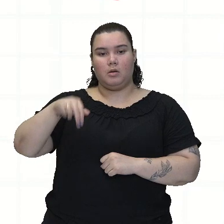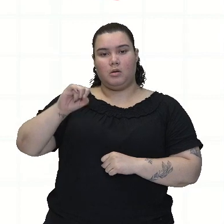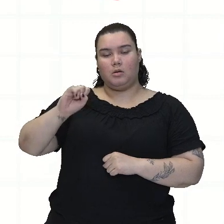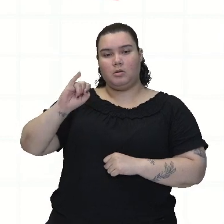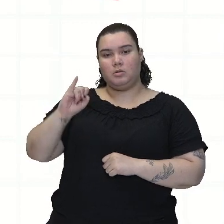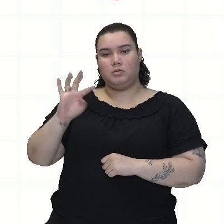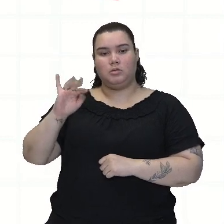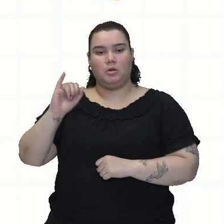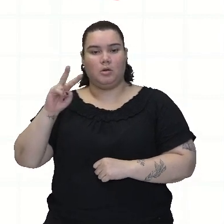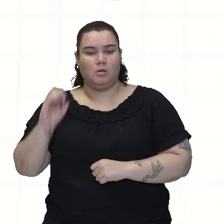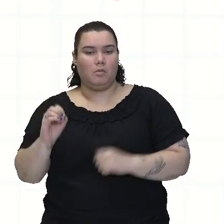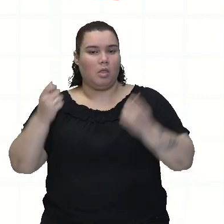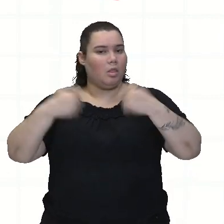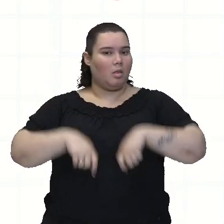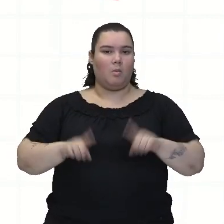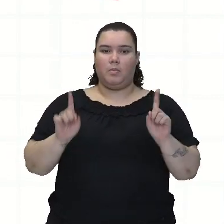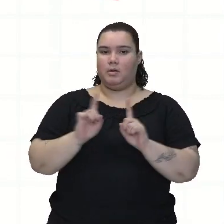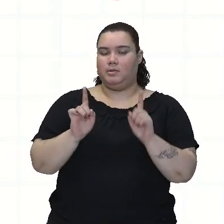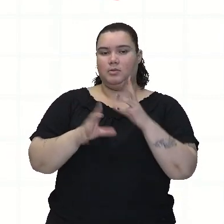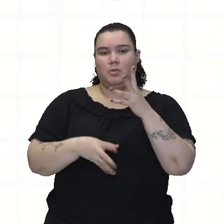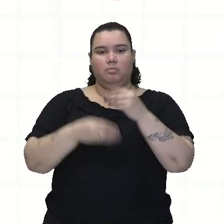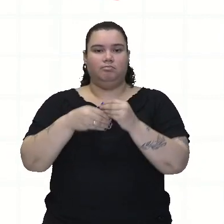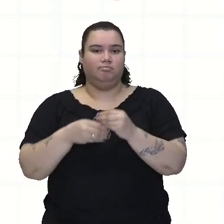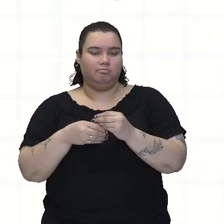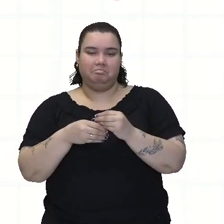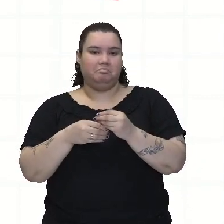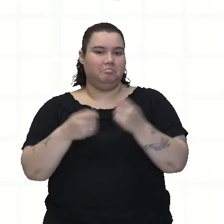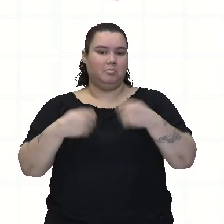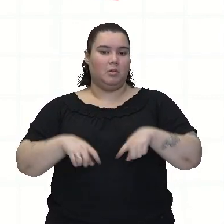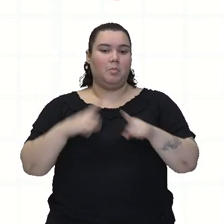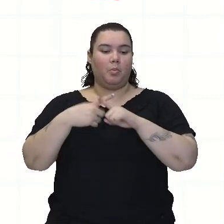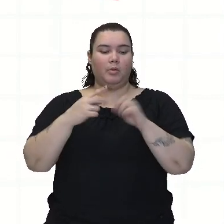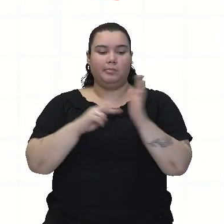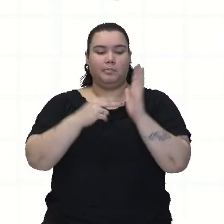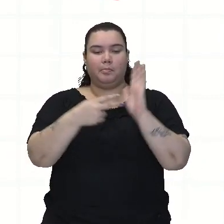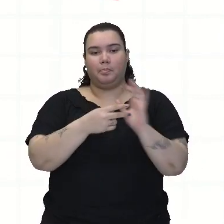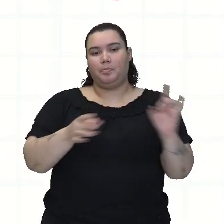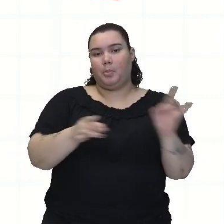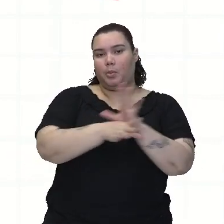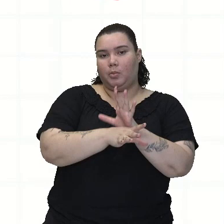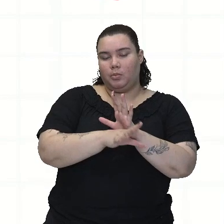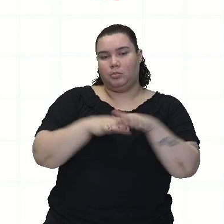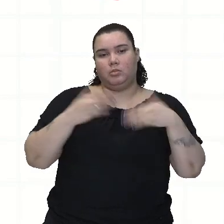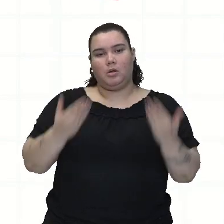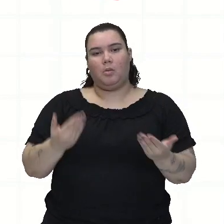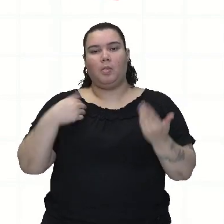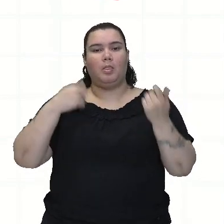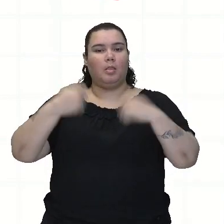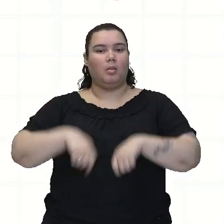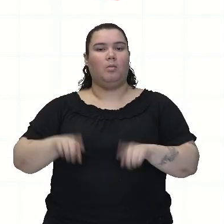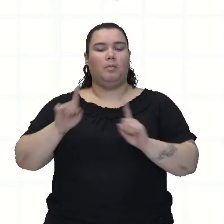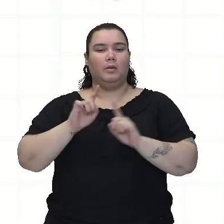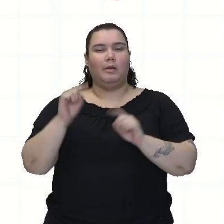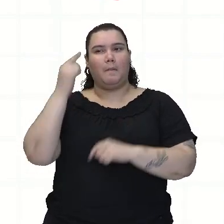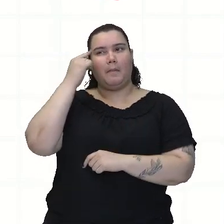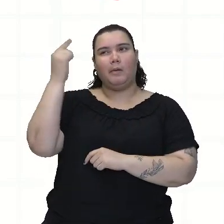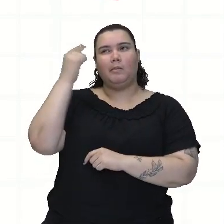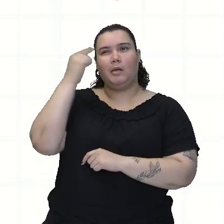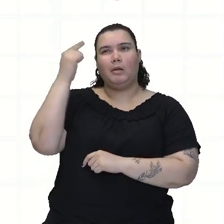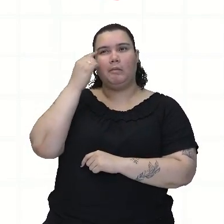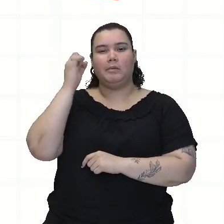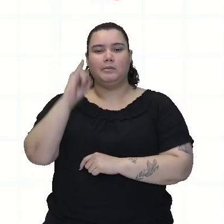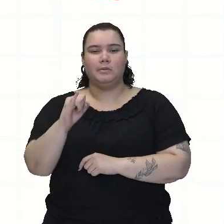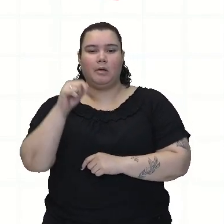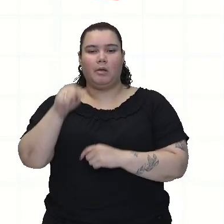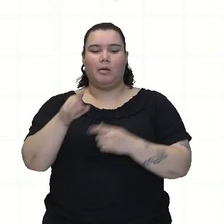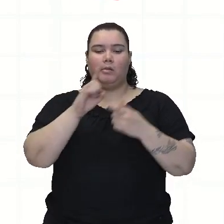um complemento, porque ele já tem o sentido completo. E aí eu não vou ficar pensando se tem um objeto direto